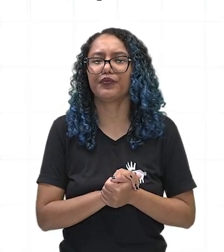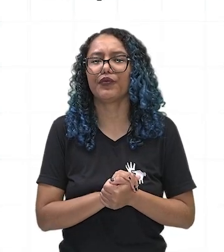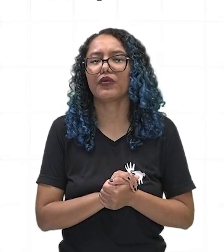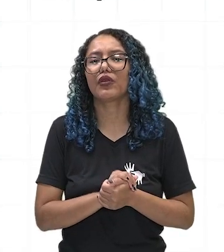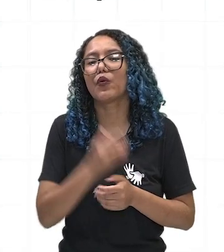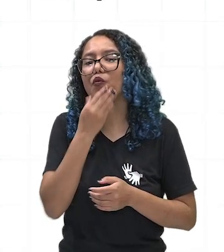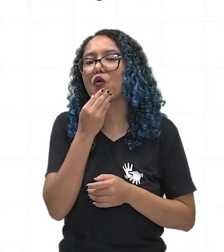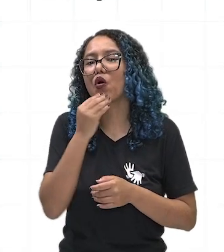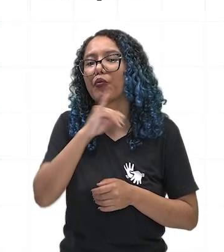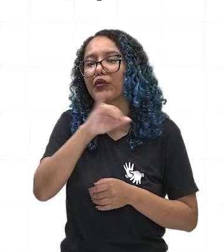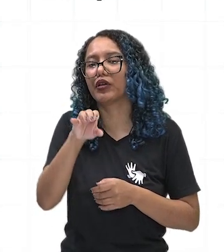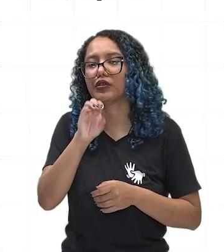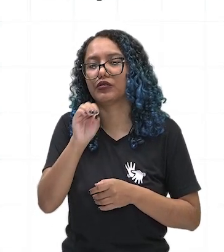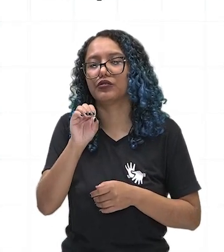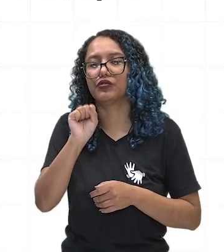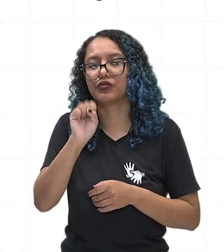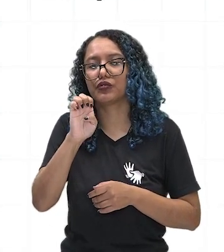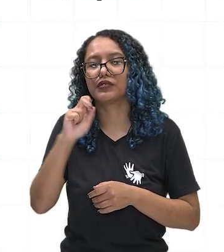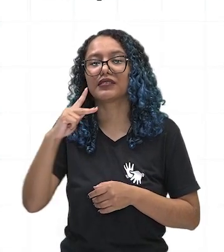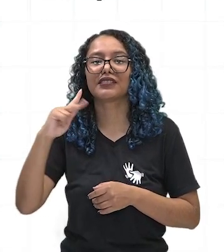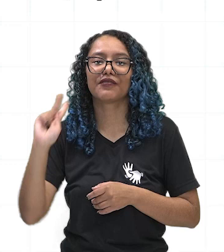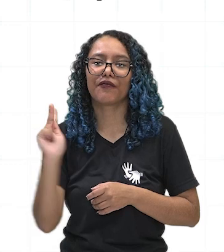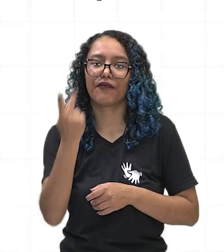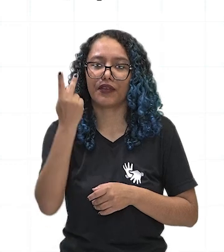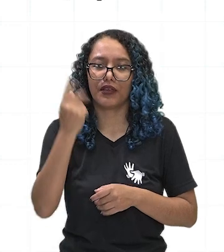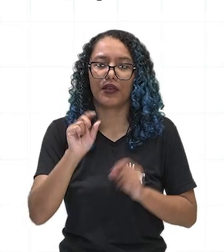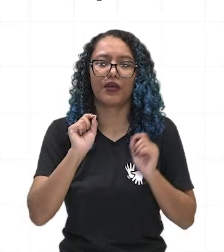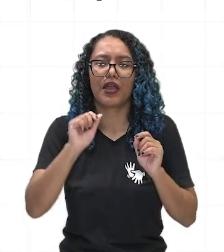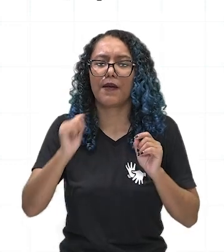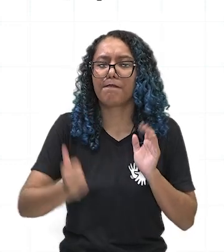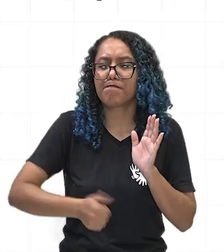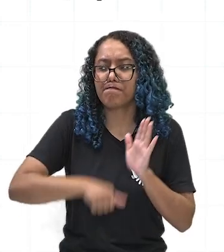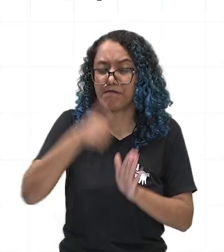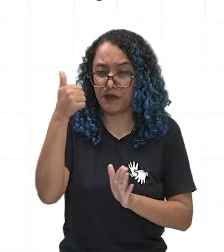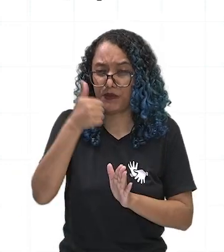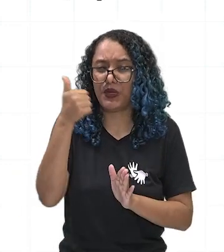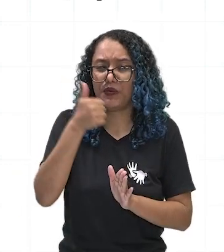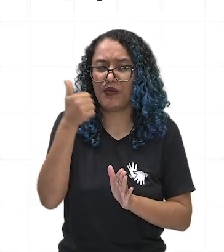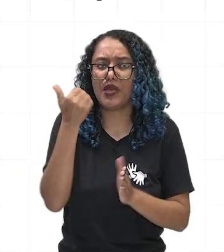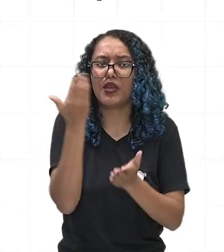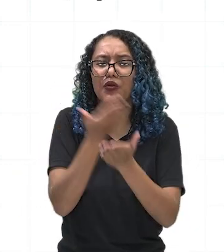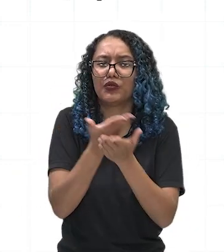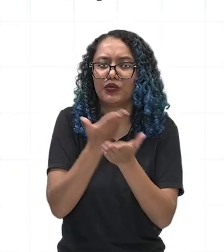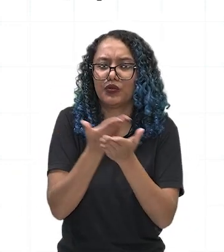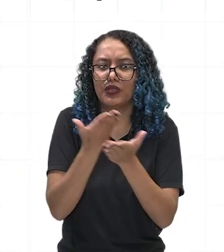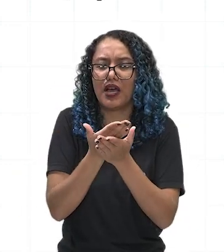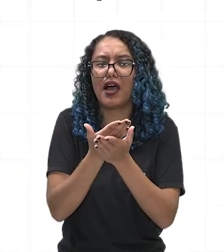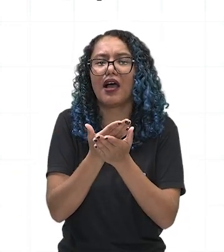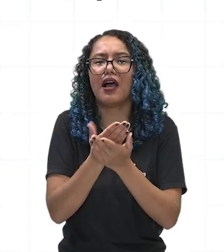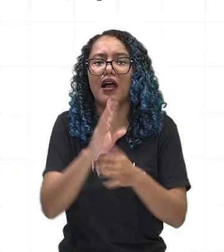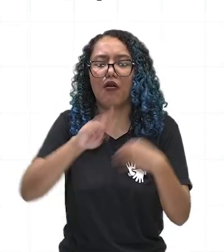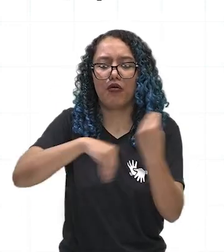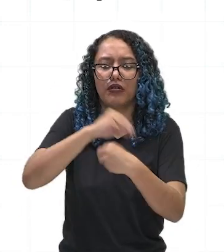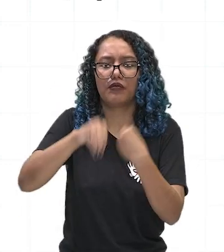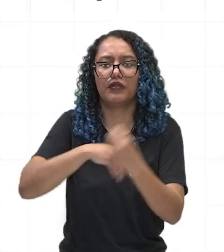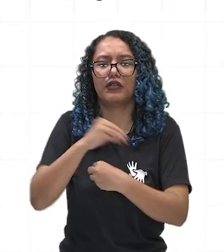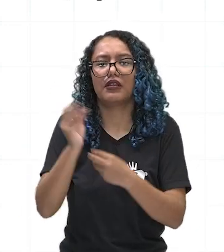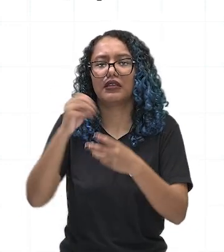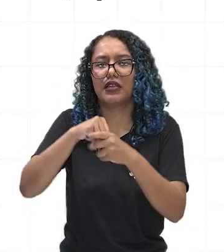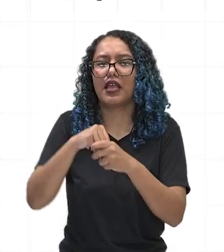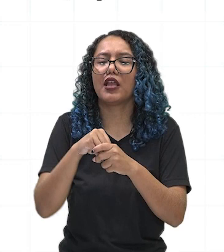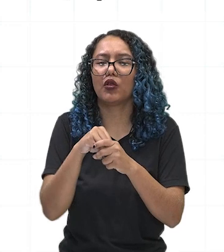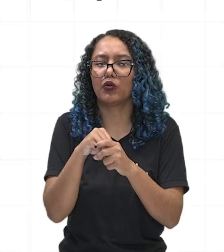naturalista Joseph Gottlieb, ele foi o primeiro a estudar o hibridismo em plantas.